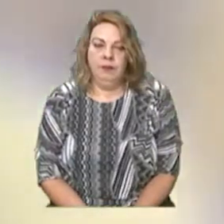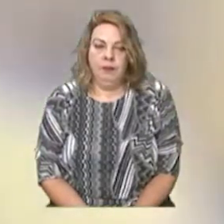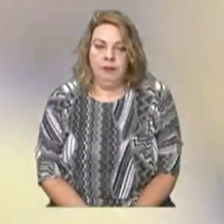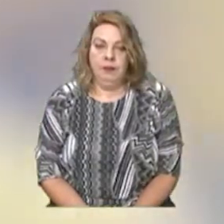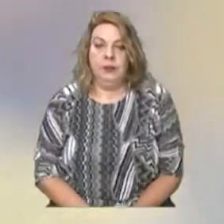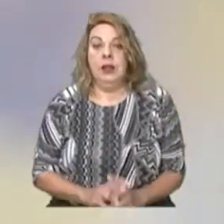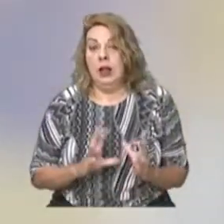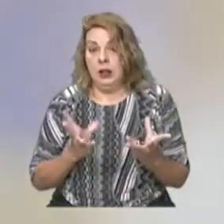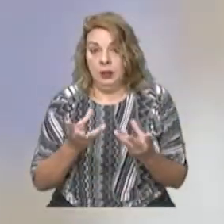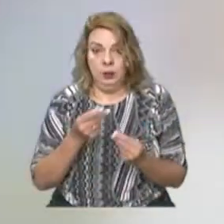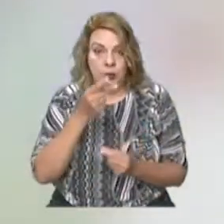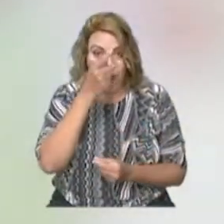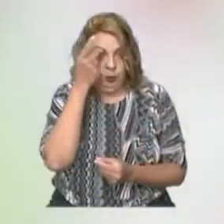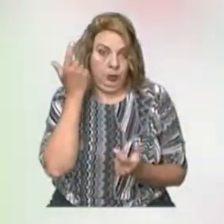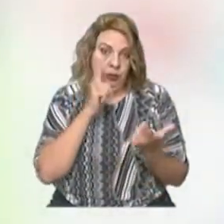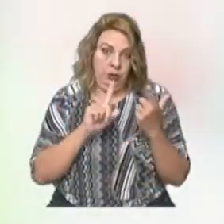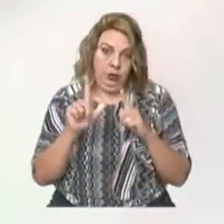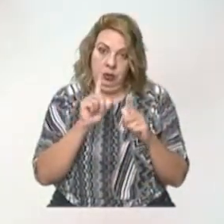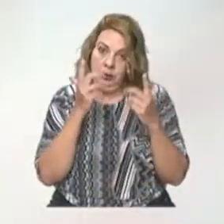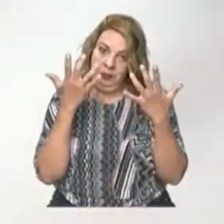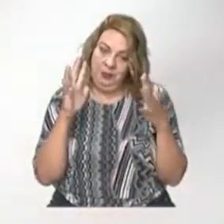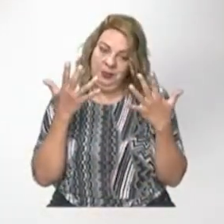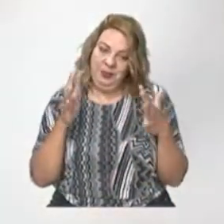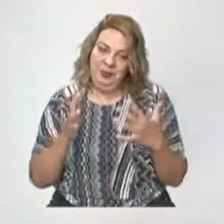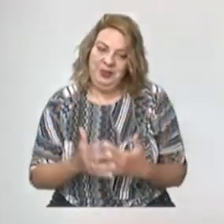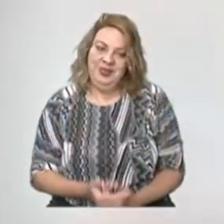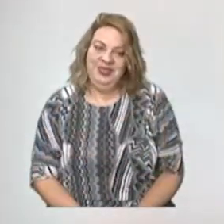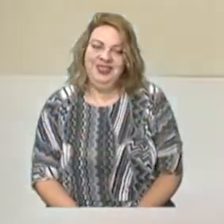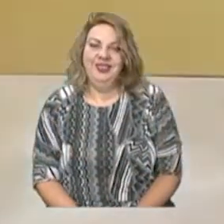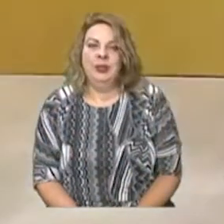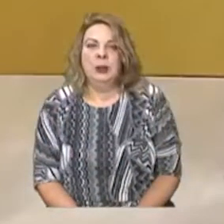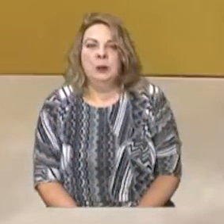A todos os contemplados, os nossos parabéns!